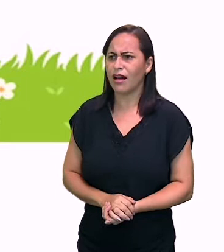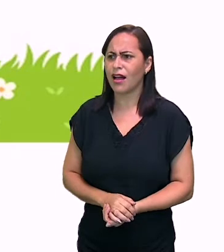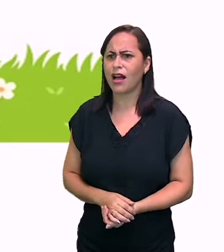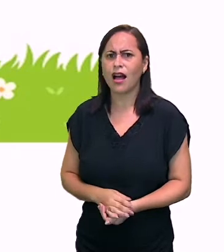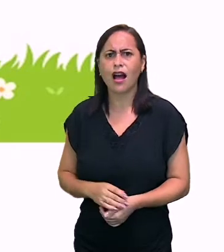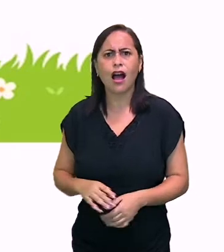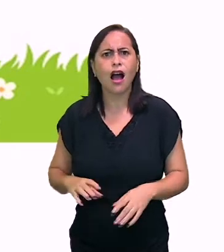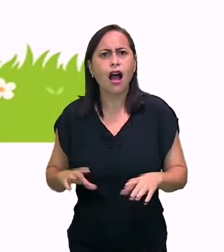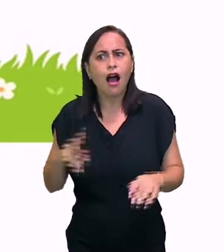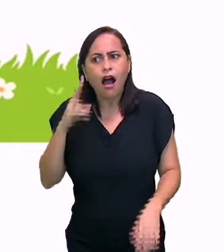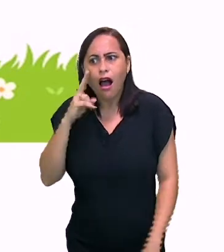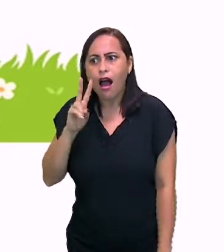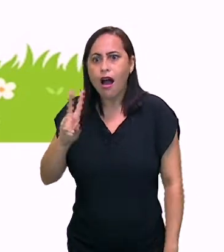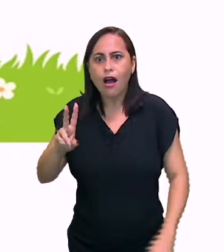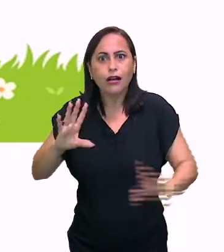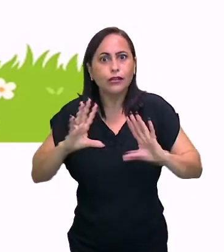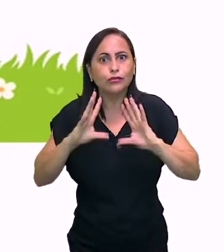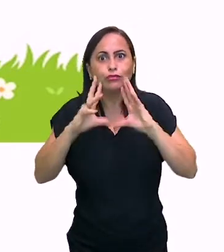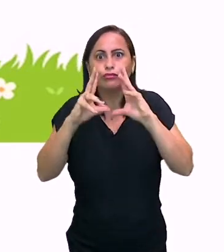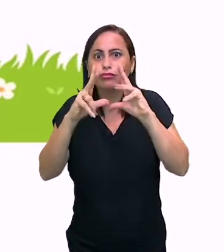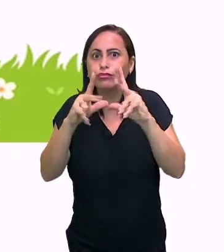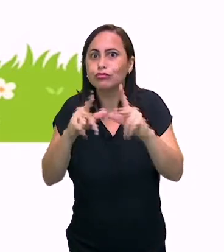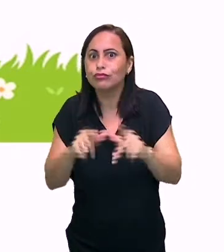olha tudo que eu sou!